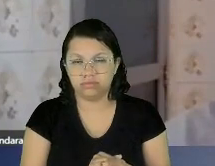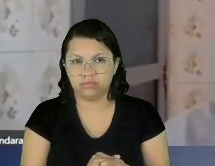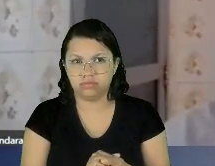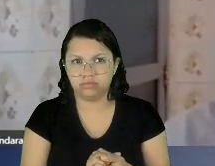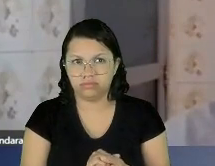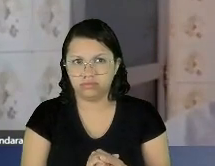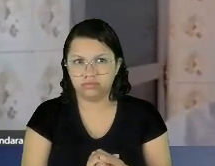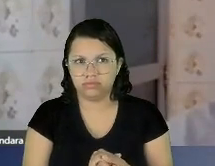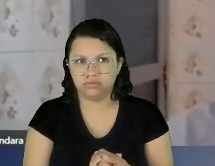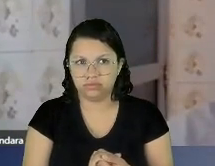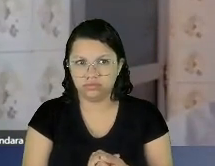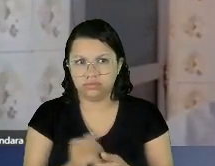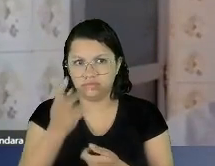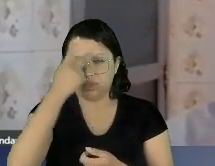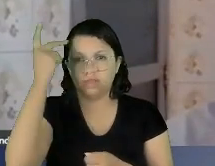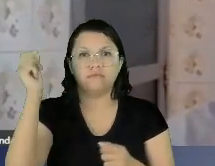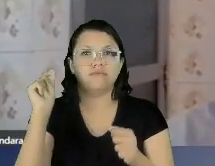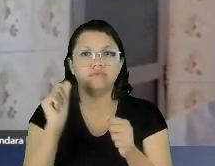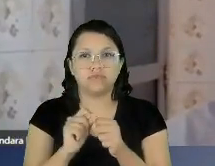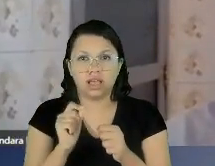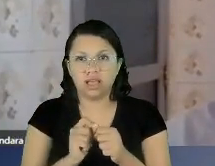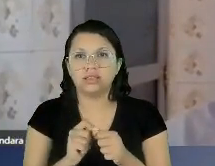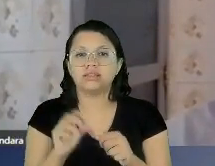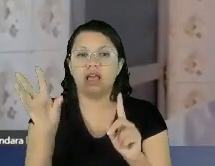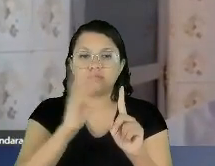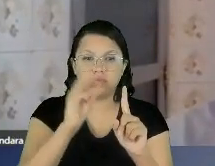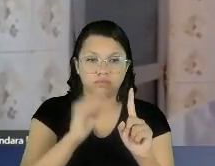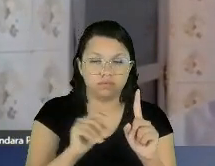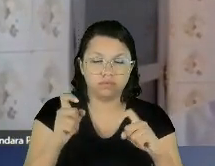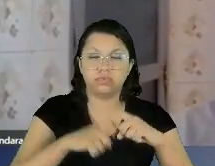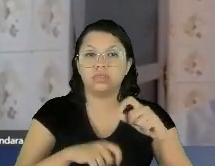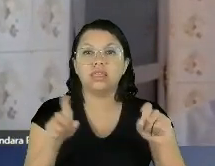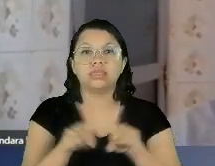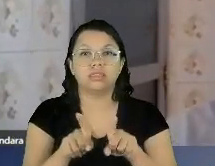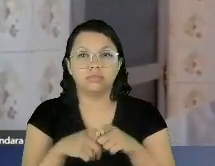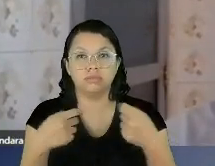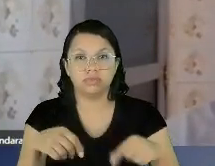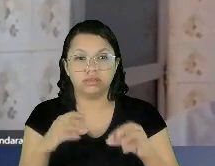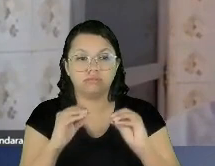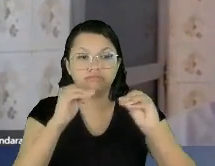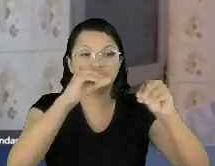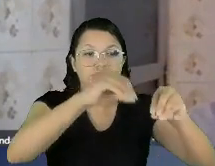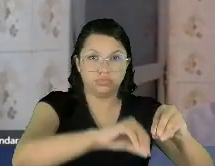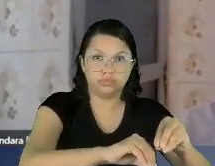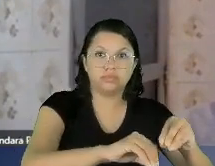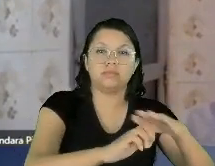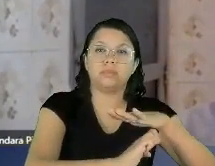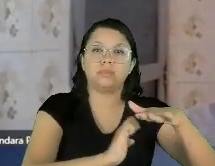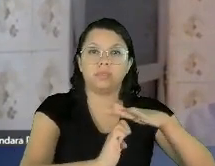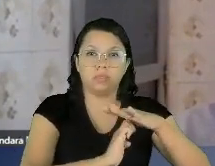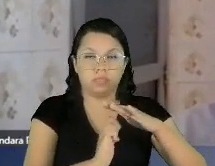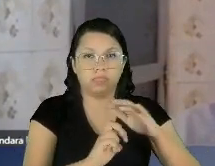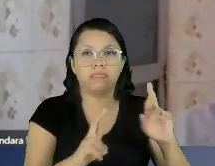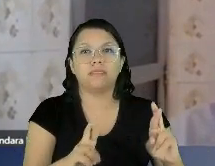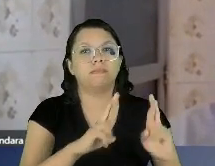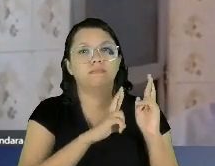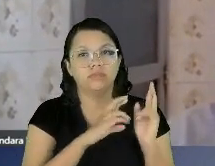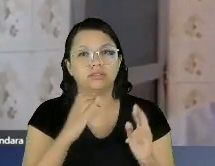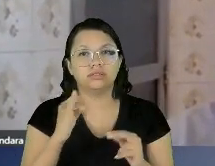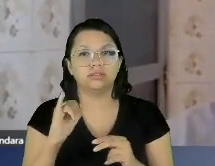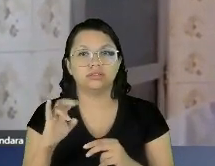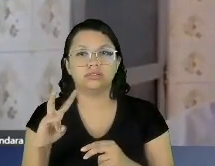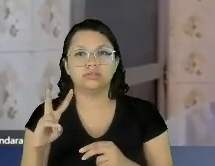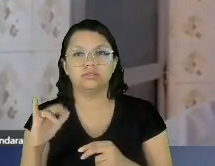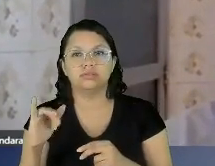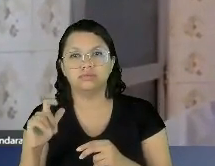interpessoal, né, a responsabilidade de quem pratica a importunação também deve recair sobre essas empresas, né, uma